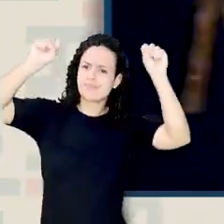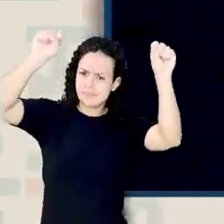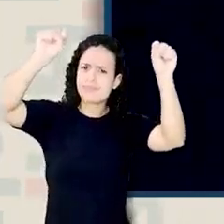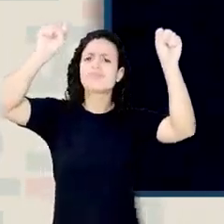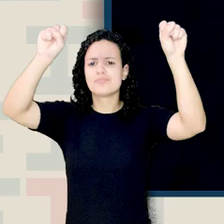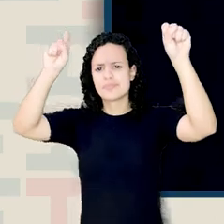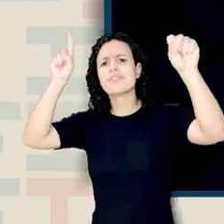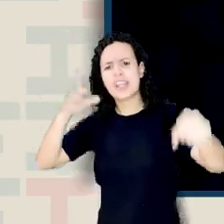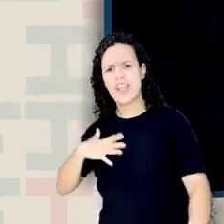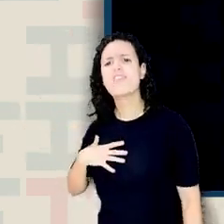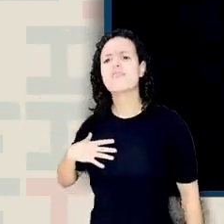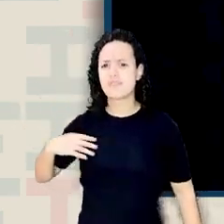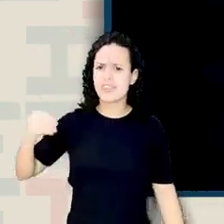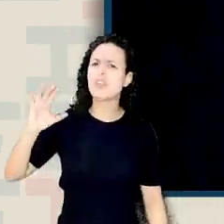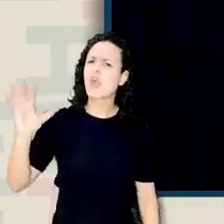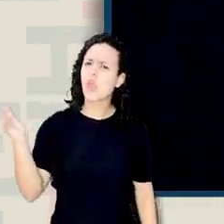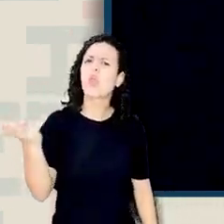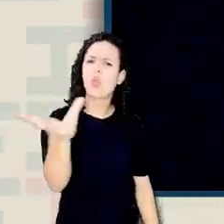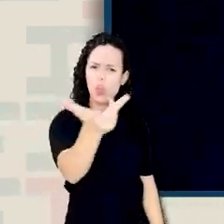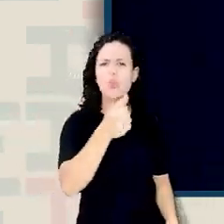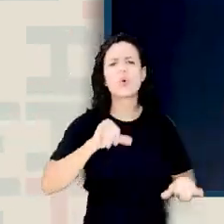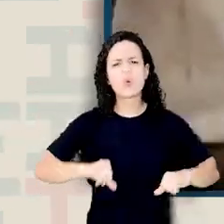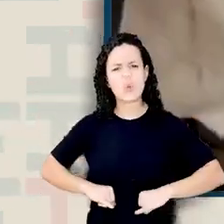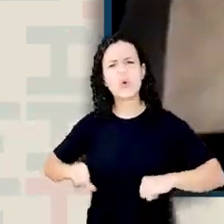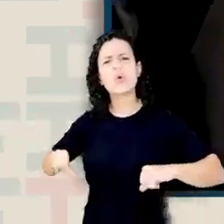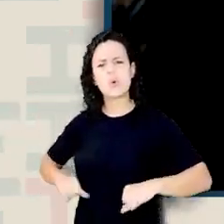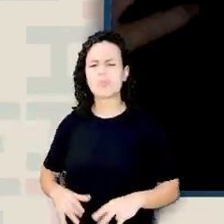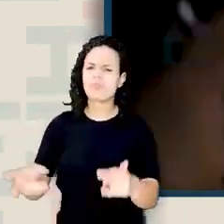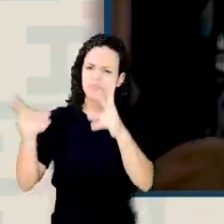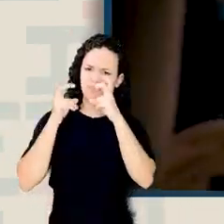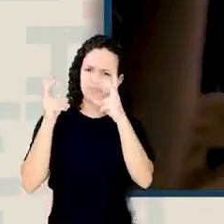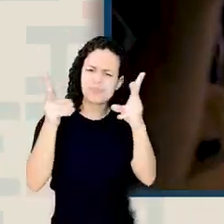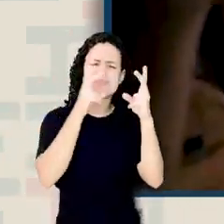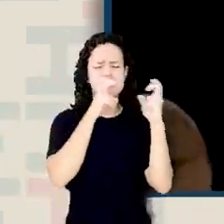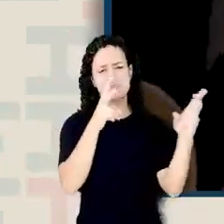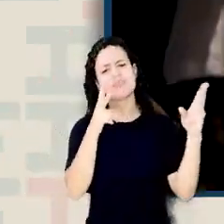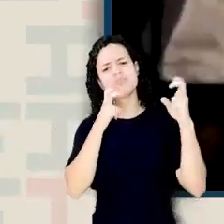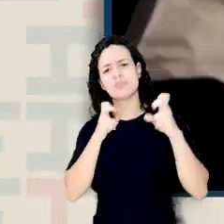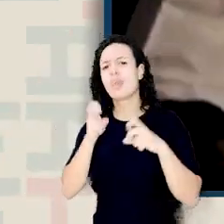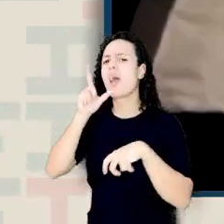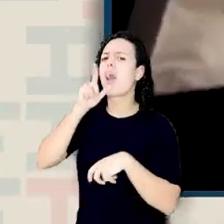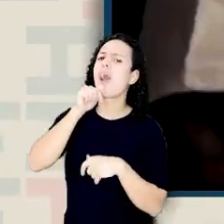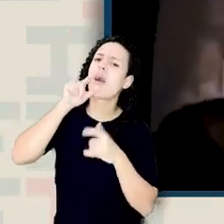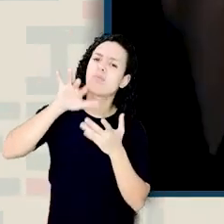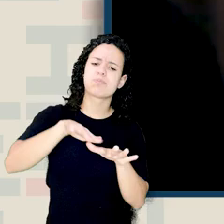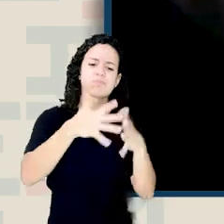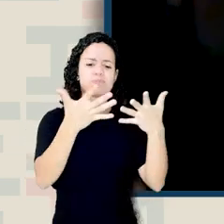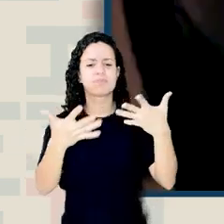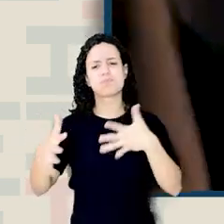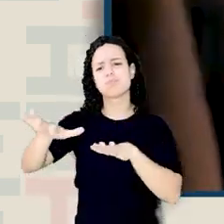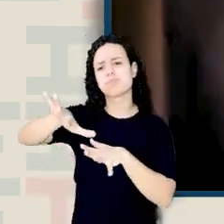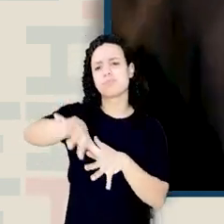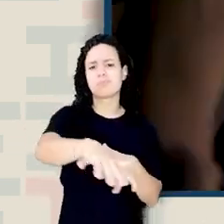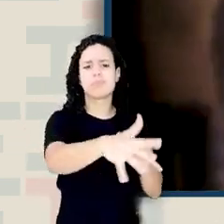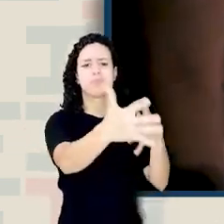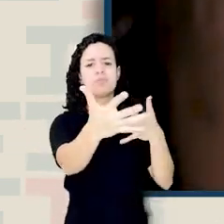os filhos de toda cor. O mar se deitou na